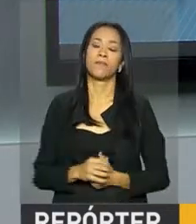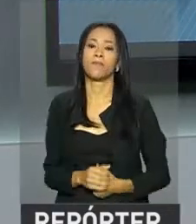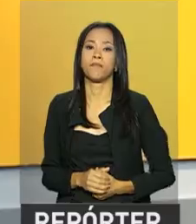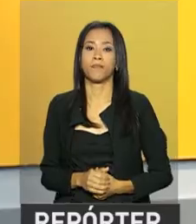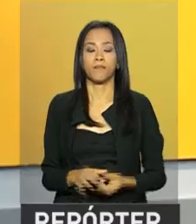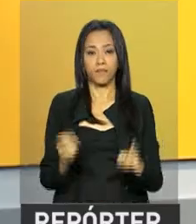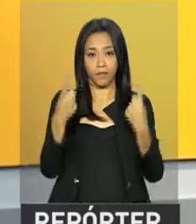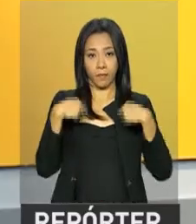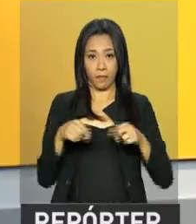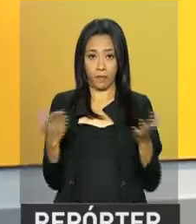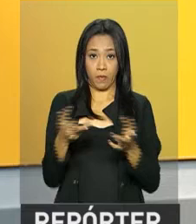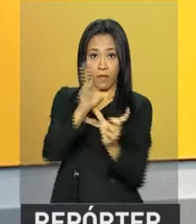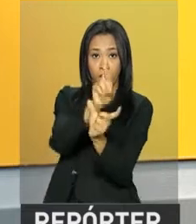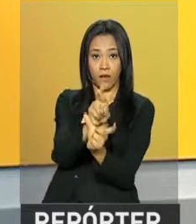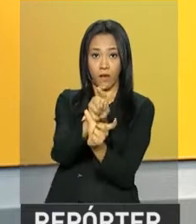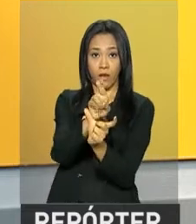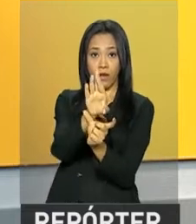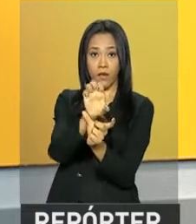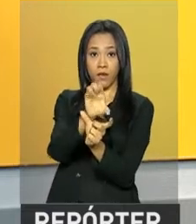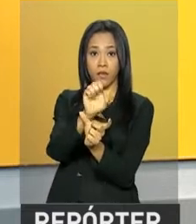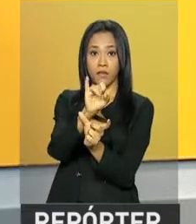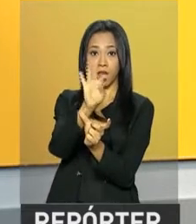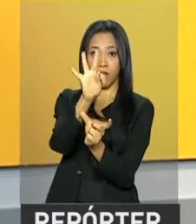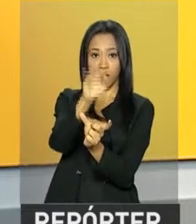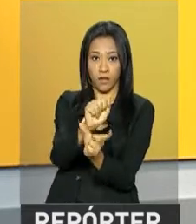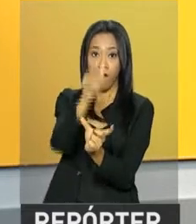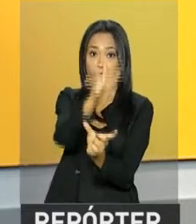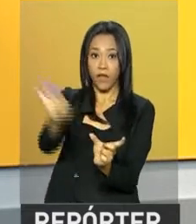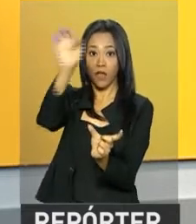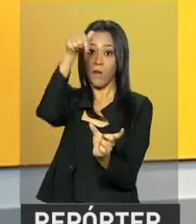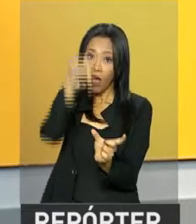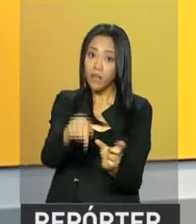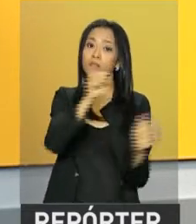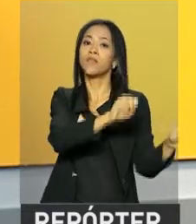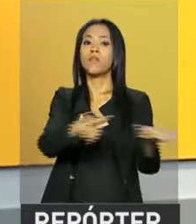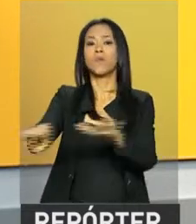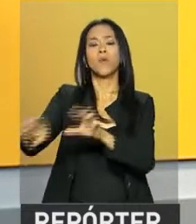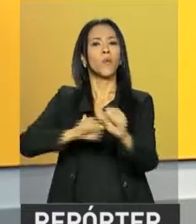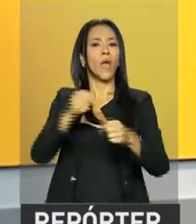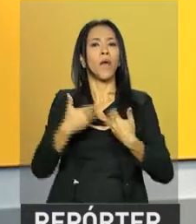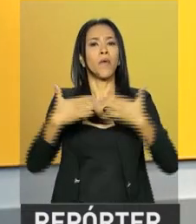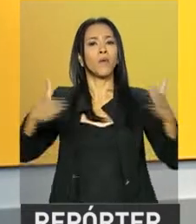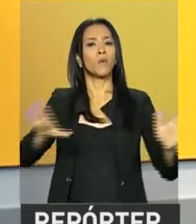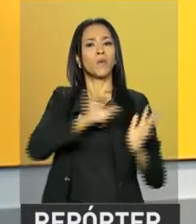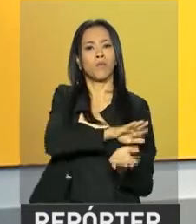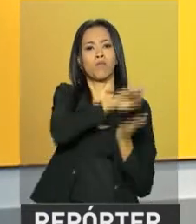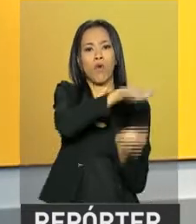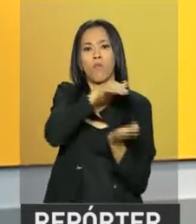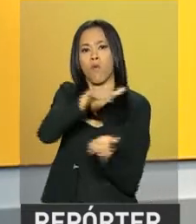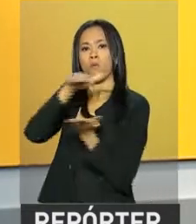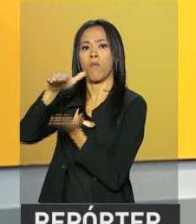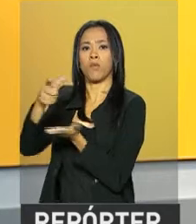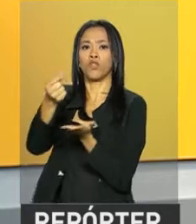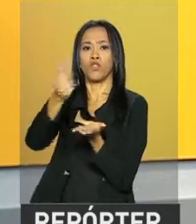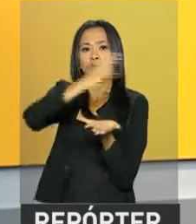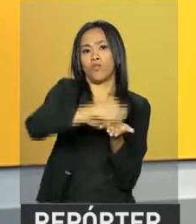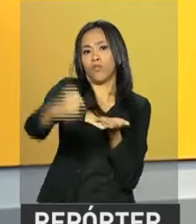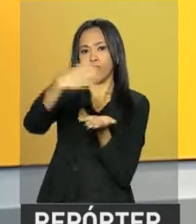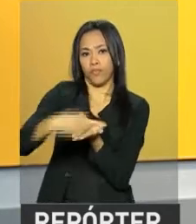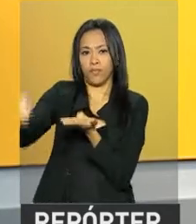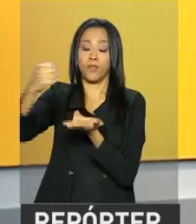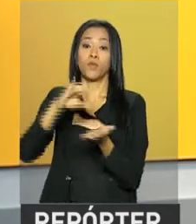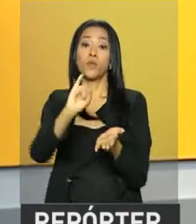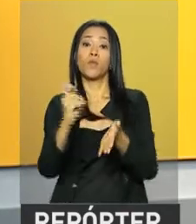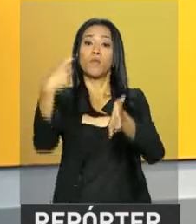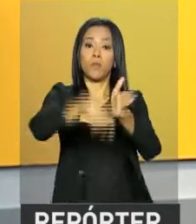sisu.mec.gov.br. E a Receita Federal deve anunciar esta semana a abertura da consulta ao primeiro lote de restituição do Imposto de